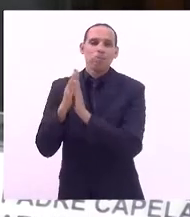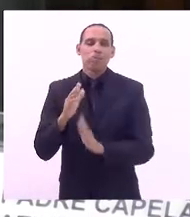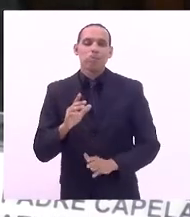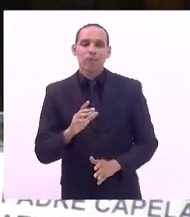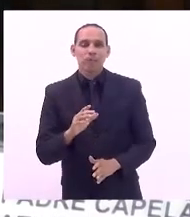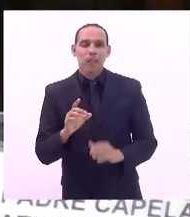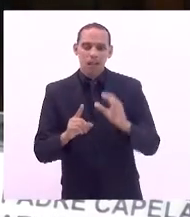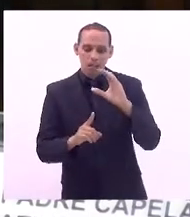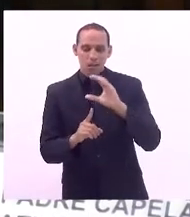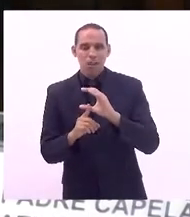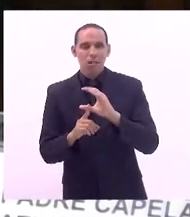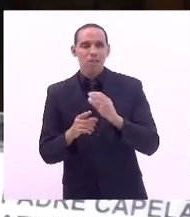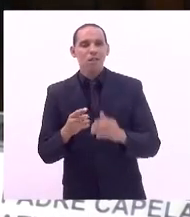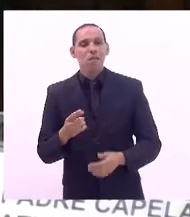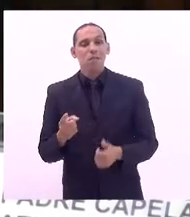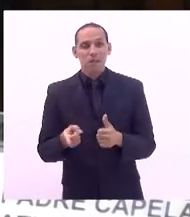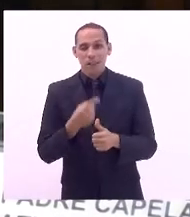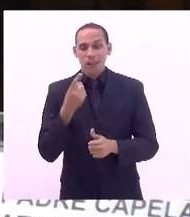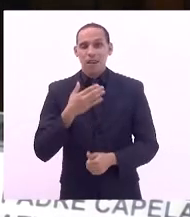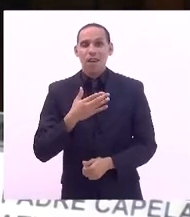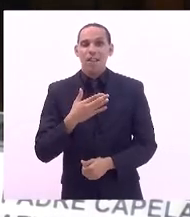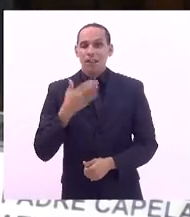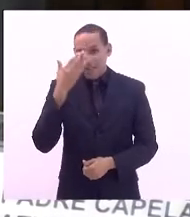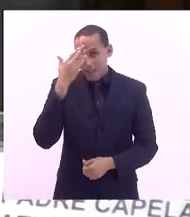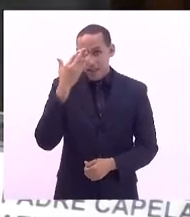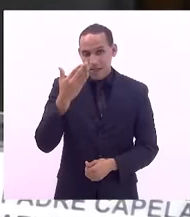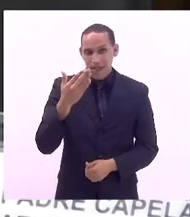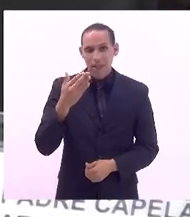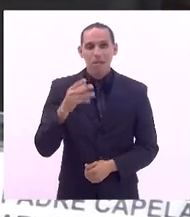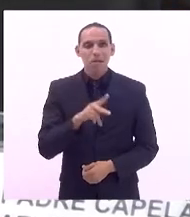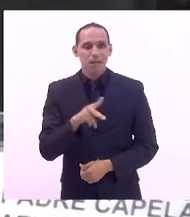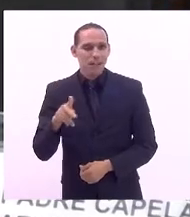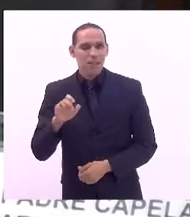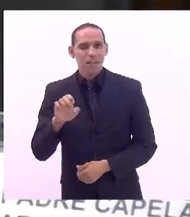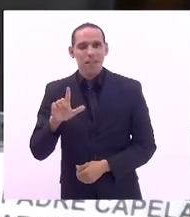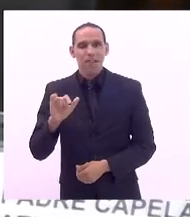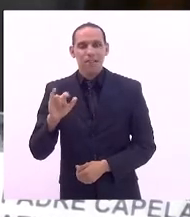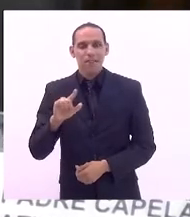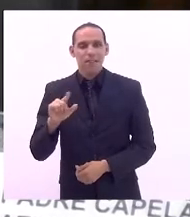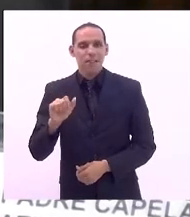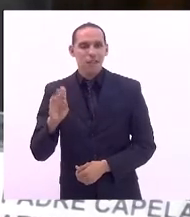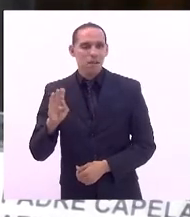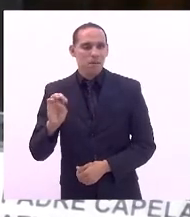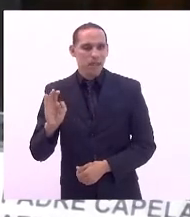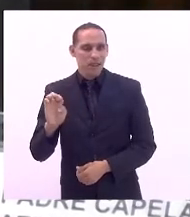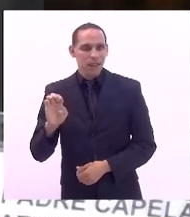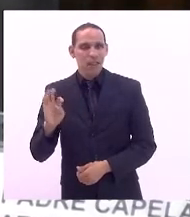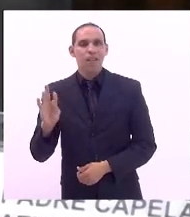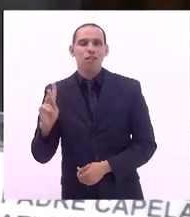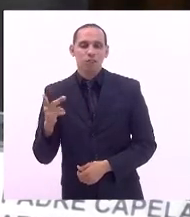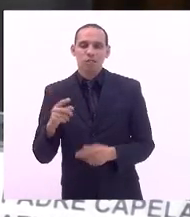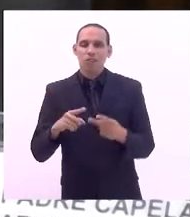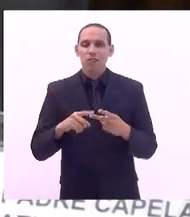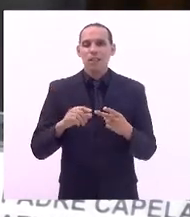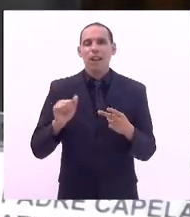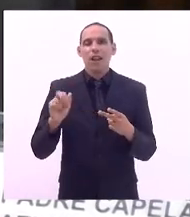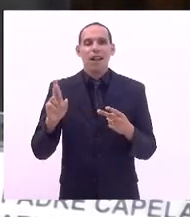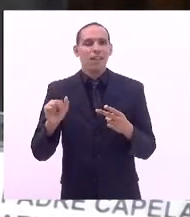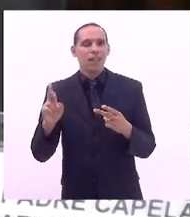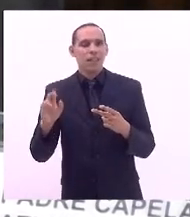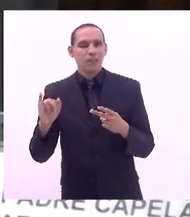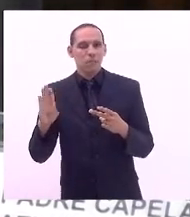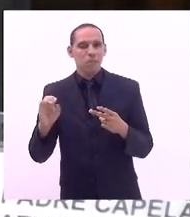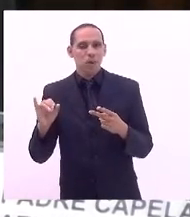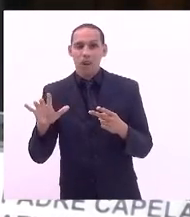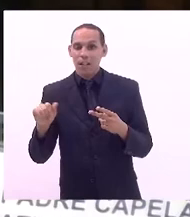Capelania primeiro que gostaria de agradecer a presidência Elizabeth Neo ela um horário boi a toda a mesa porque eu acho que